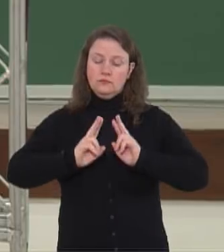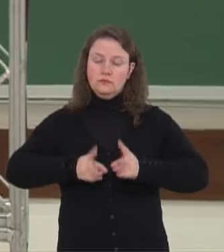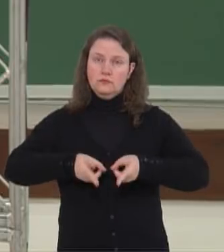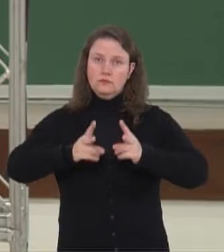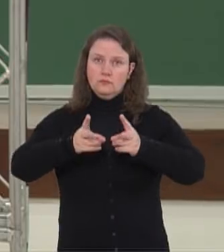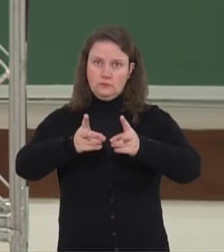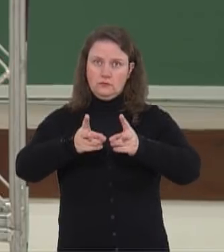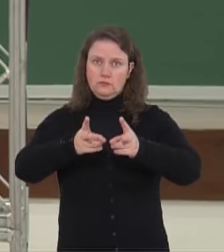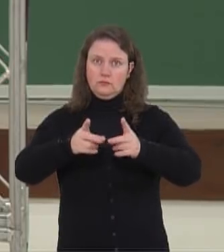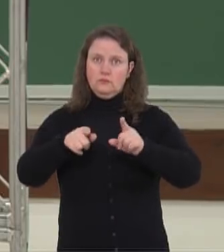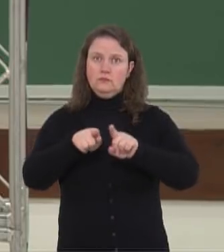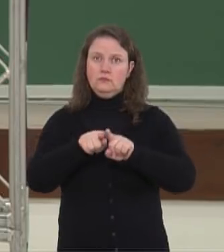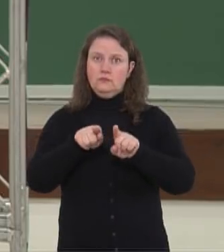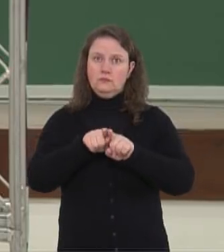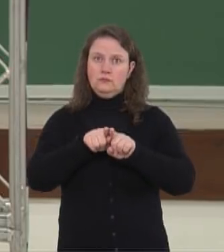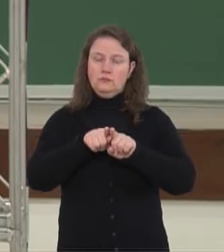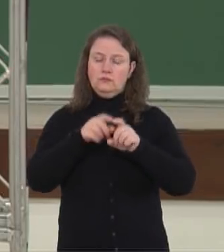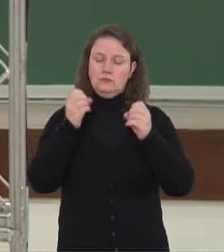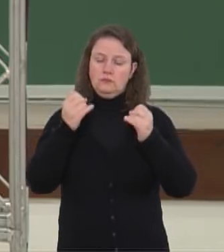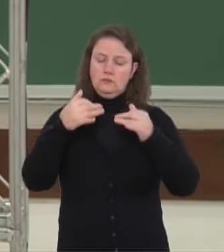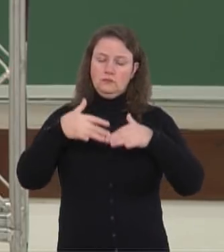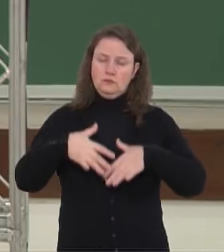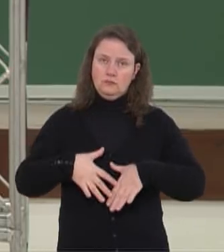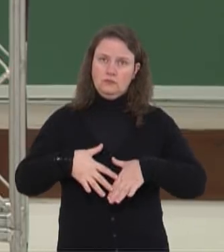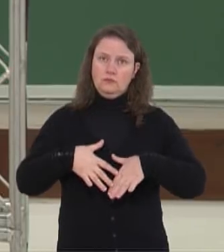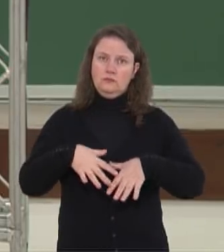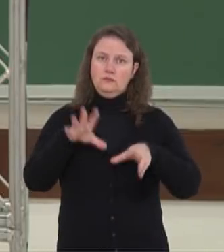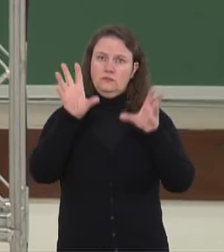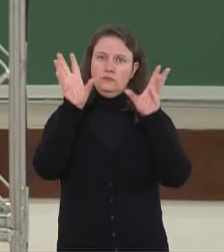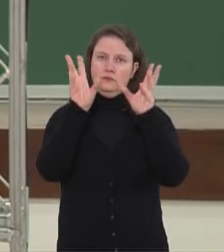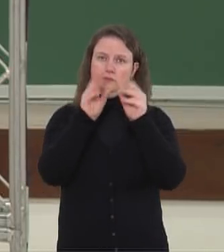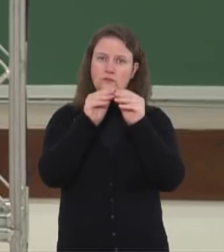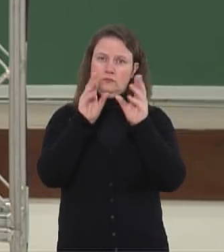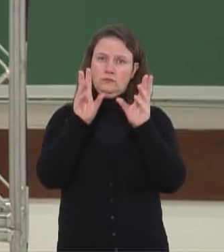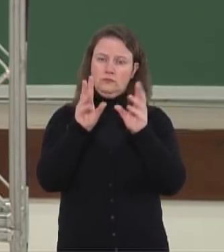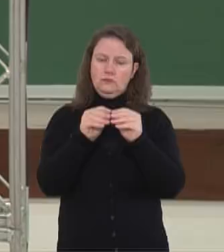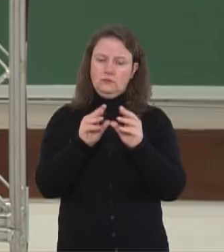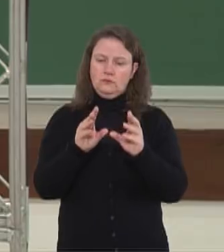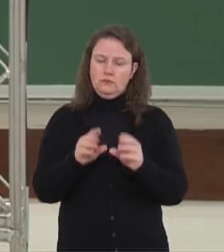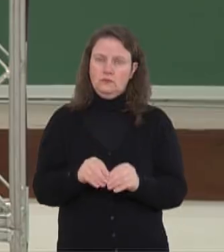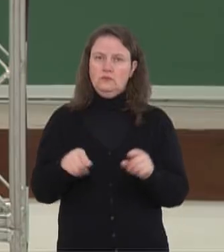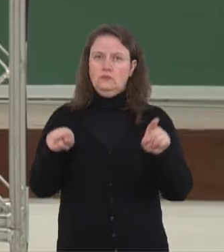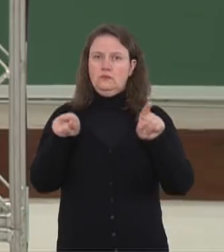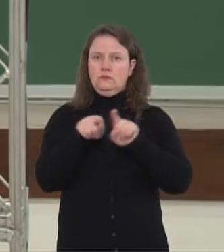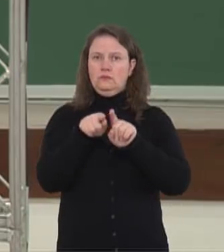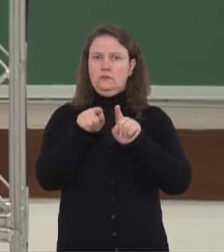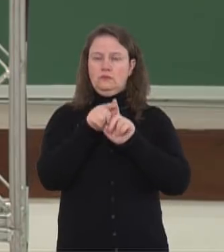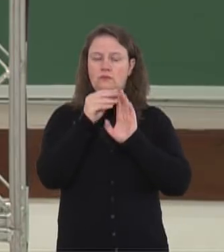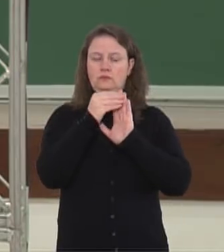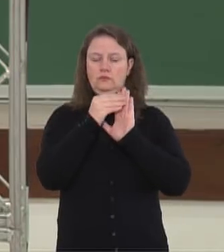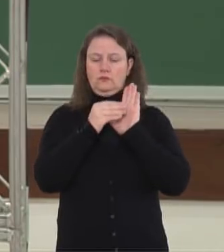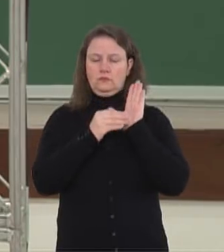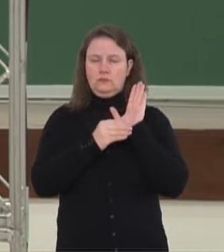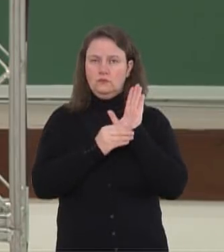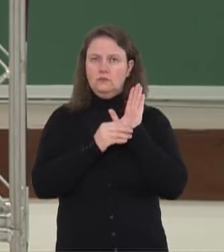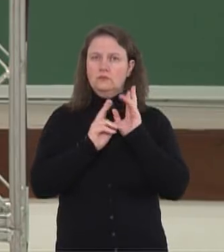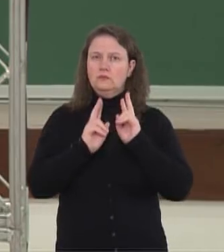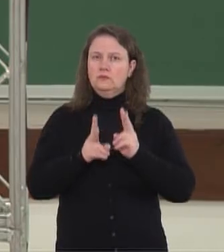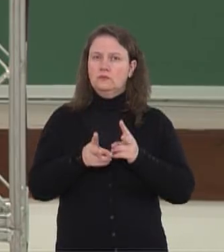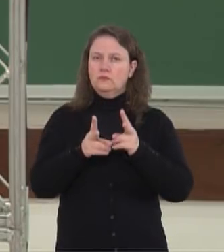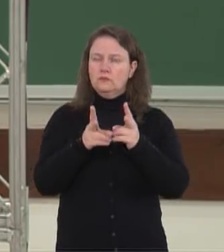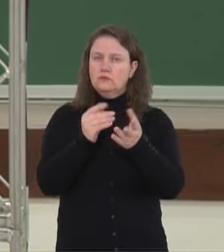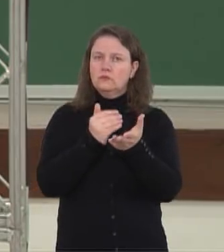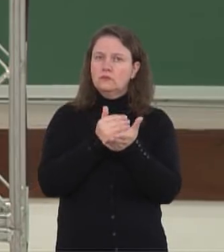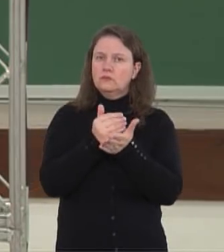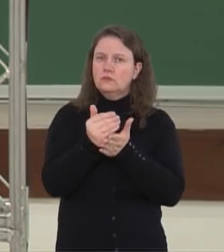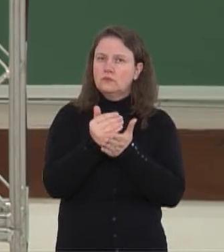vamos continuar trabalhando com os nossos readings. Então, todos os nossos conteúdos, eles sempre vão partir